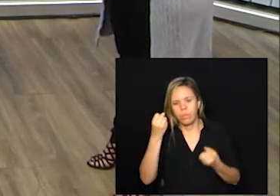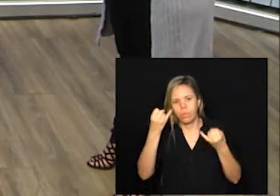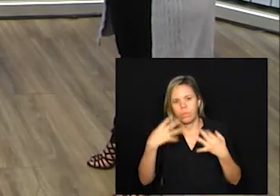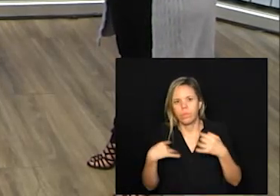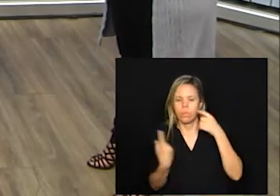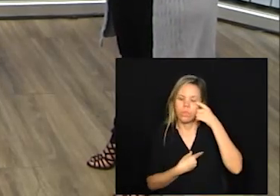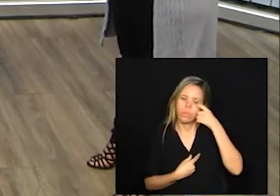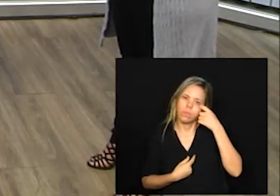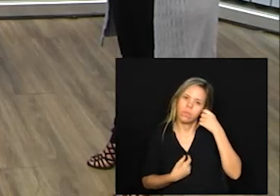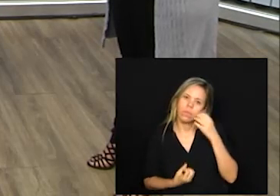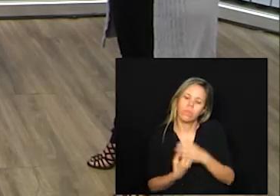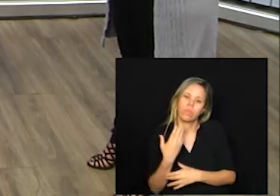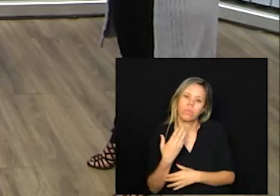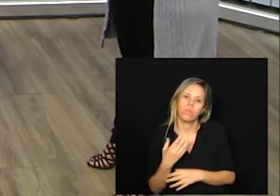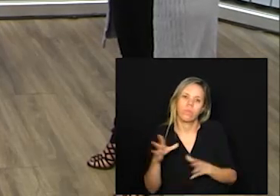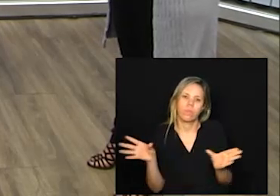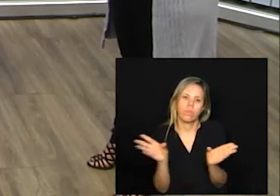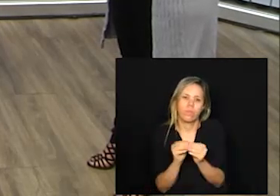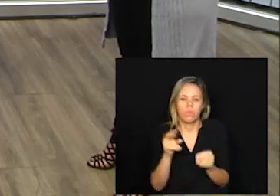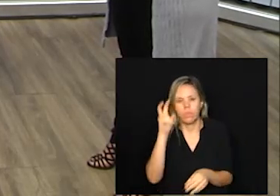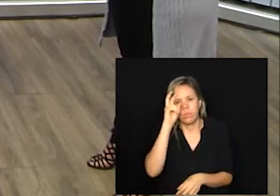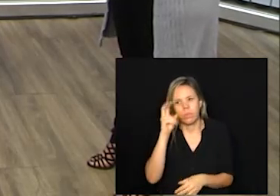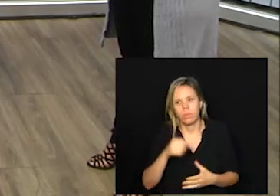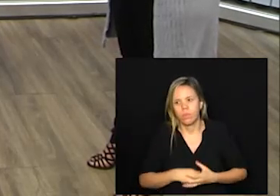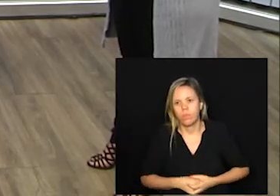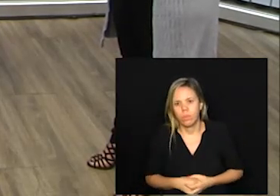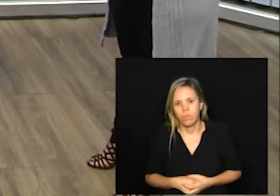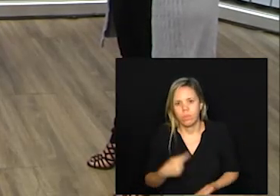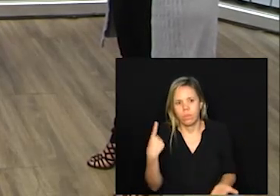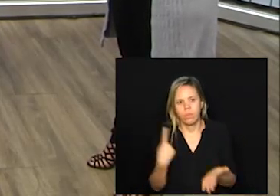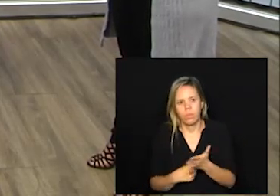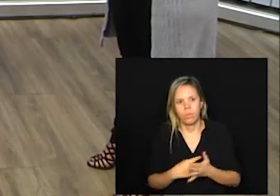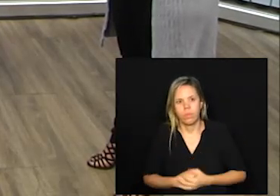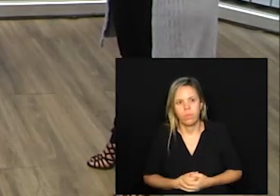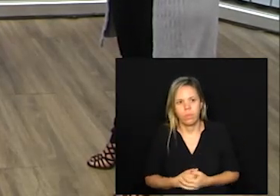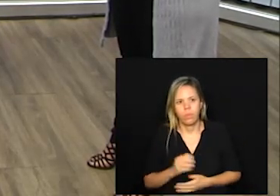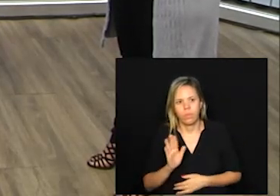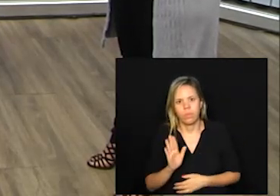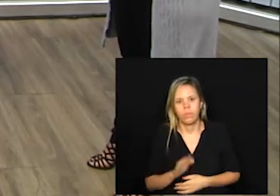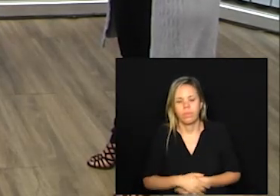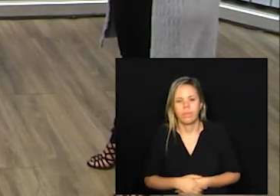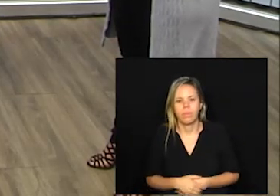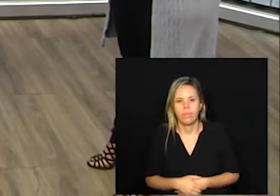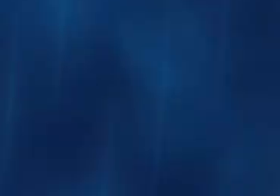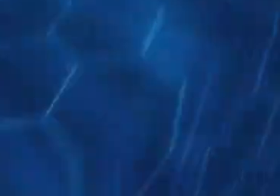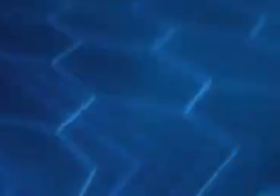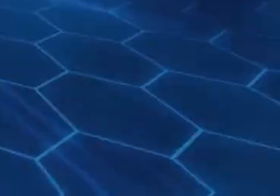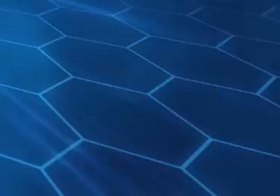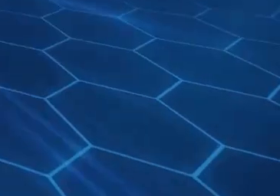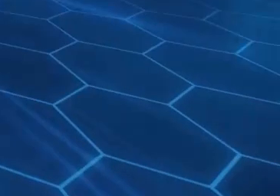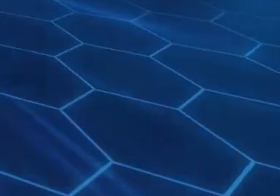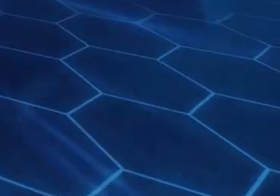pra gente que aconteceu? Isso. Um resumo na quinta-feira. Combinado, então. Até lá. Até quinta-feira.